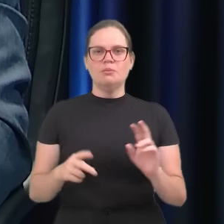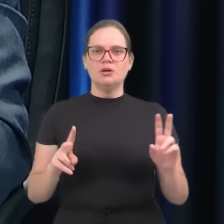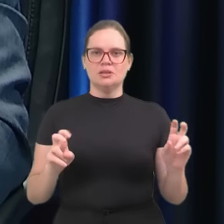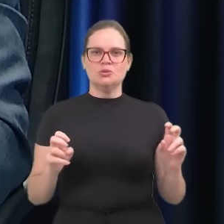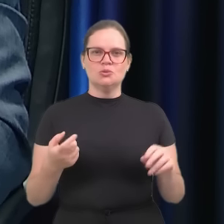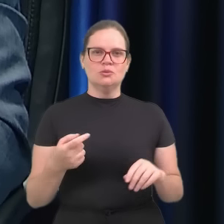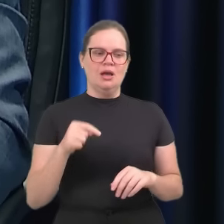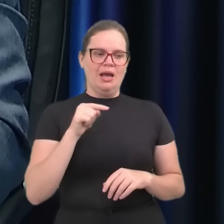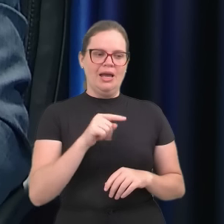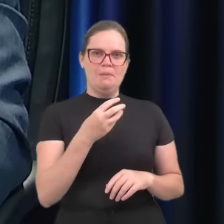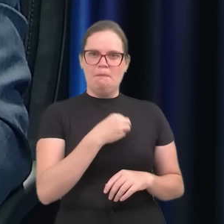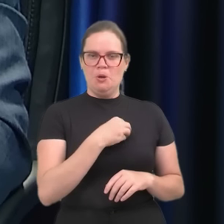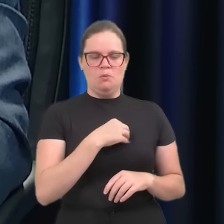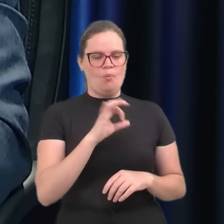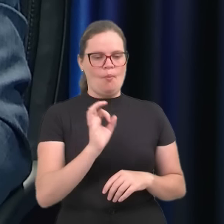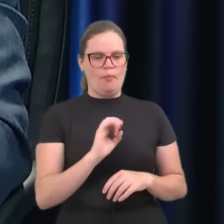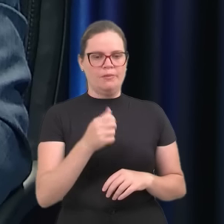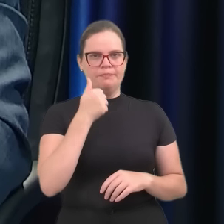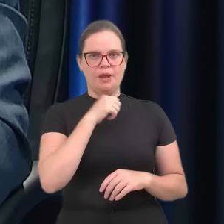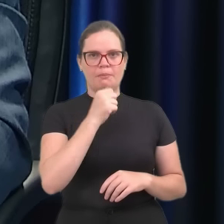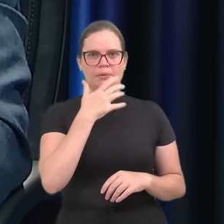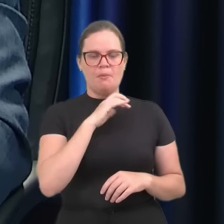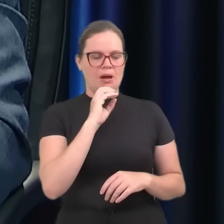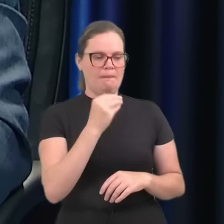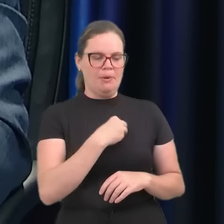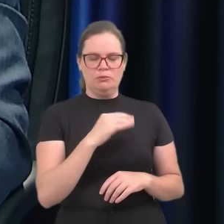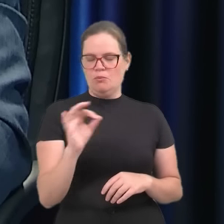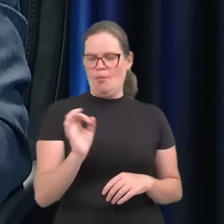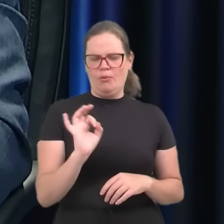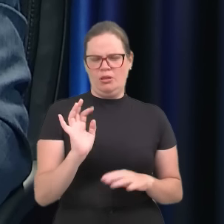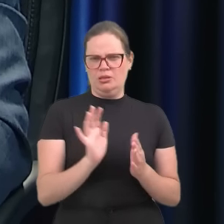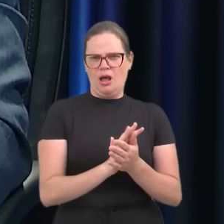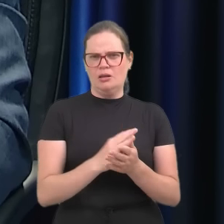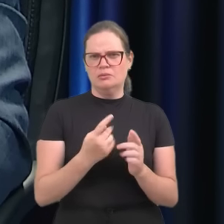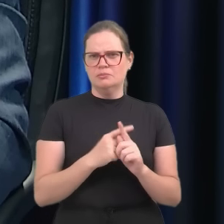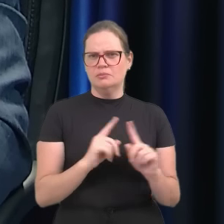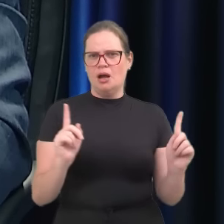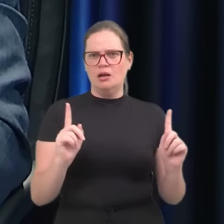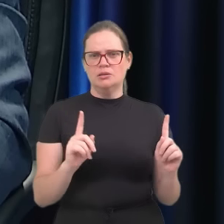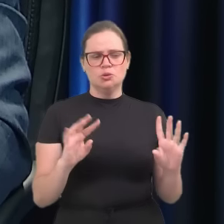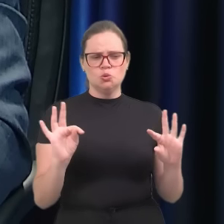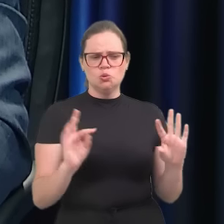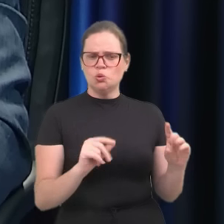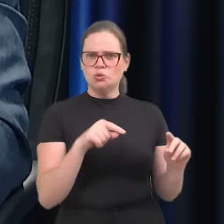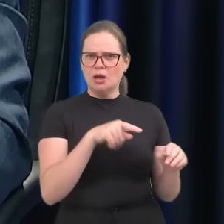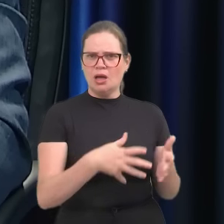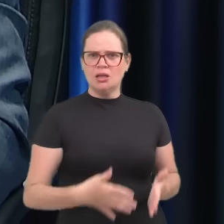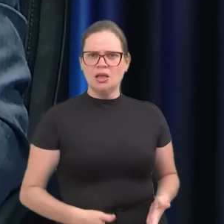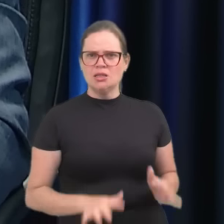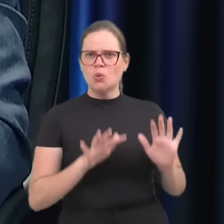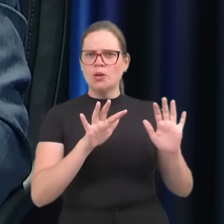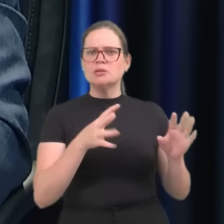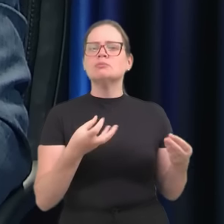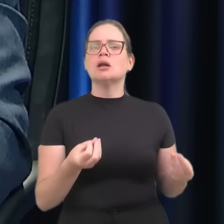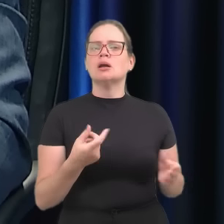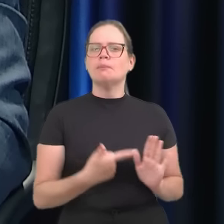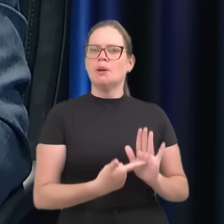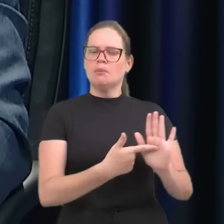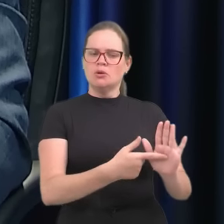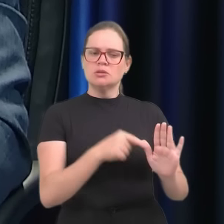seus pais, foi uma resposta de Jesus, mas isto aconteceu para que nele